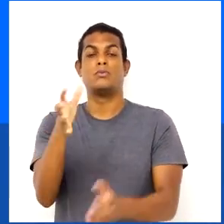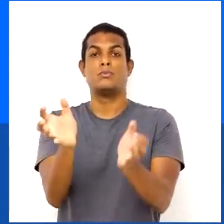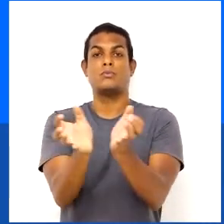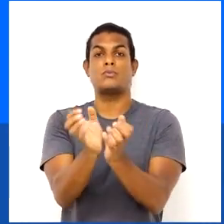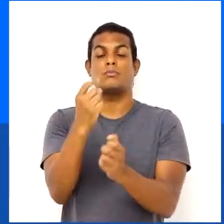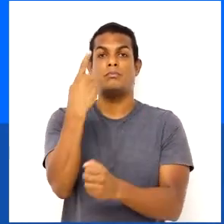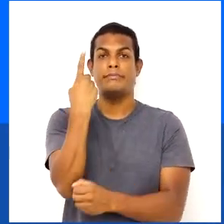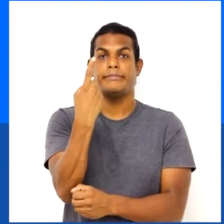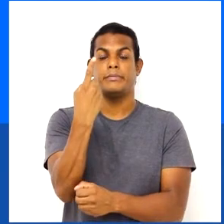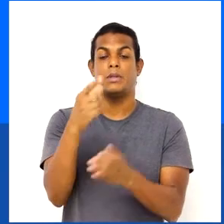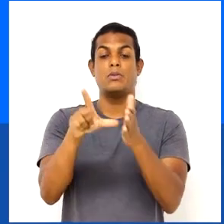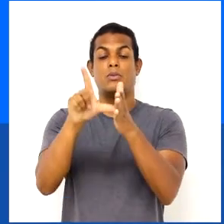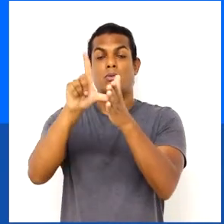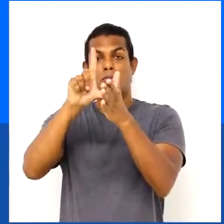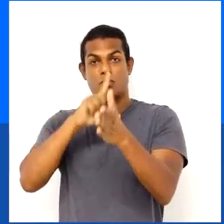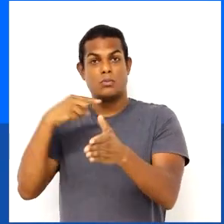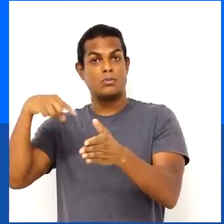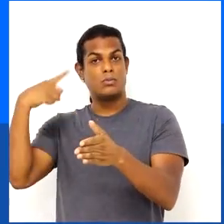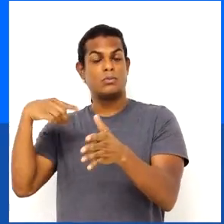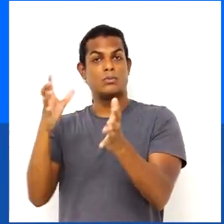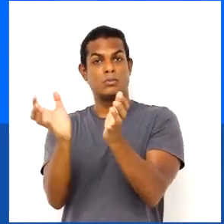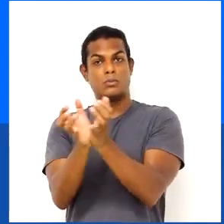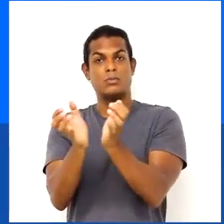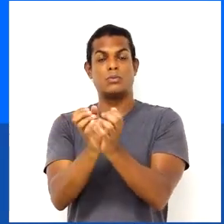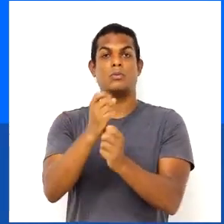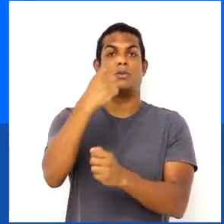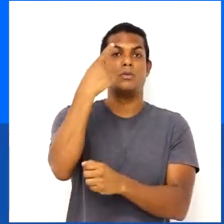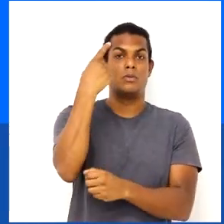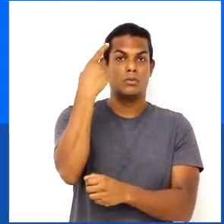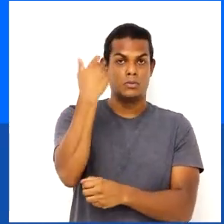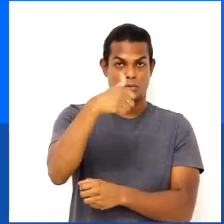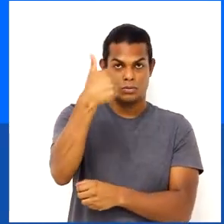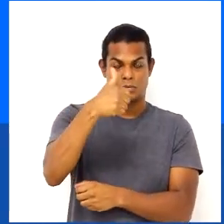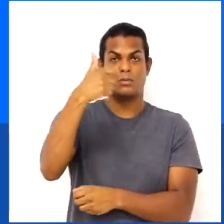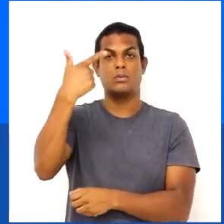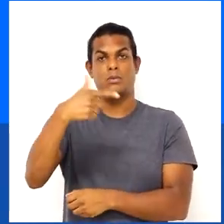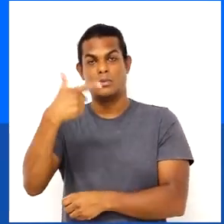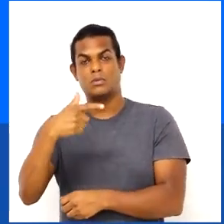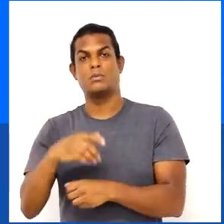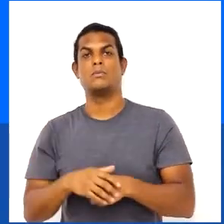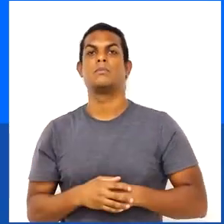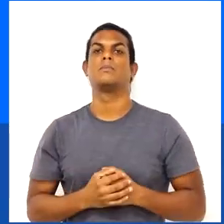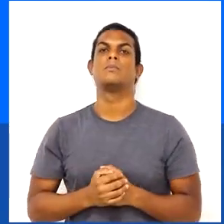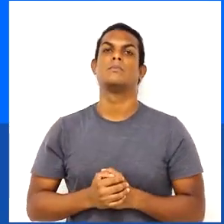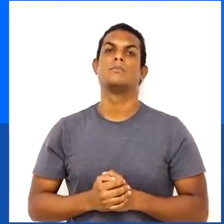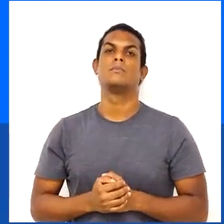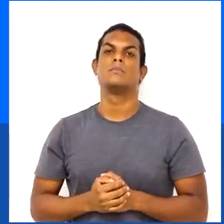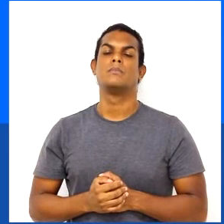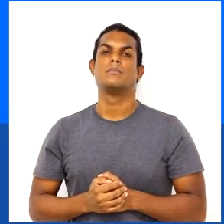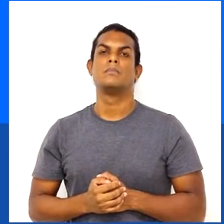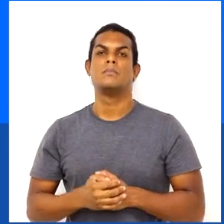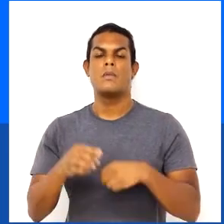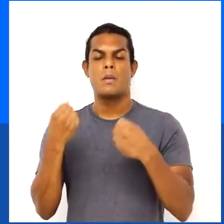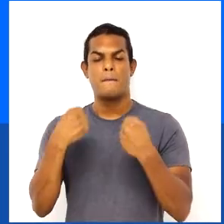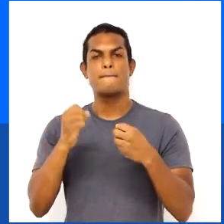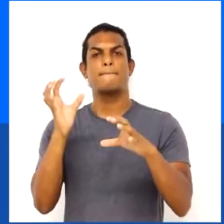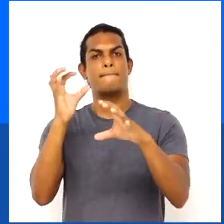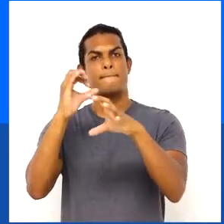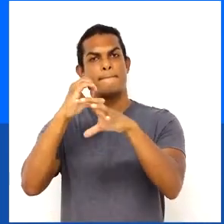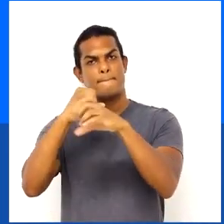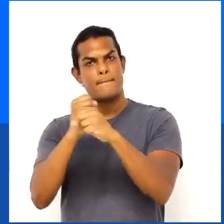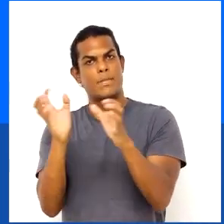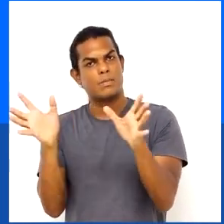Então, deveremos somar a frequência absoluta do grupo 2 mais a frequência absoluta do grupo 1, que nos